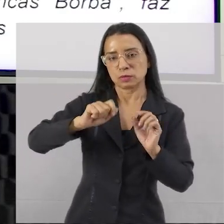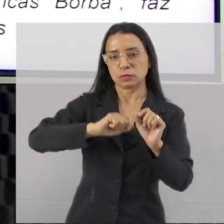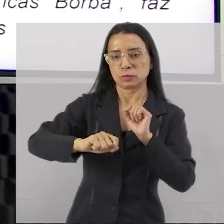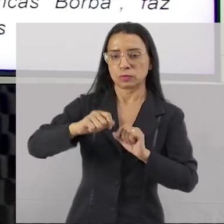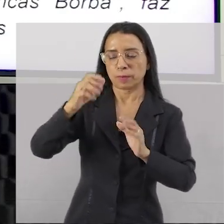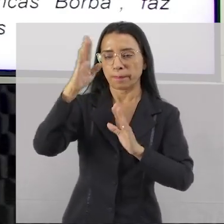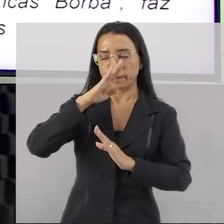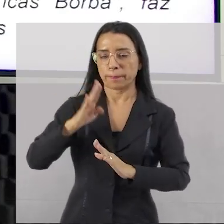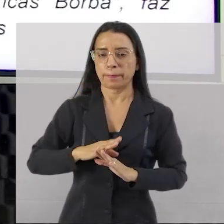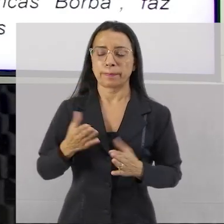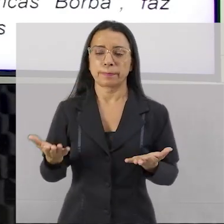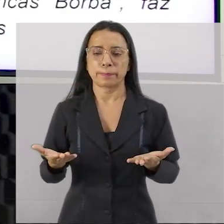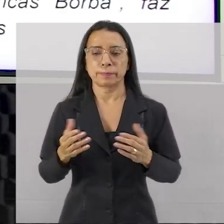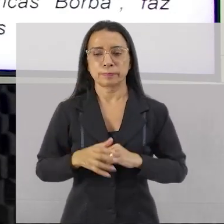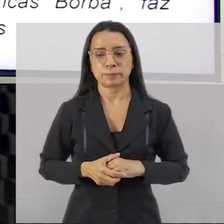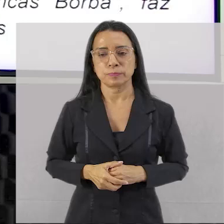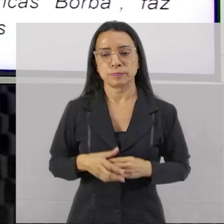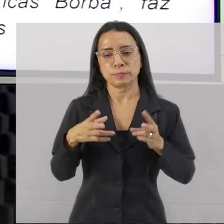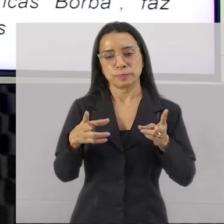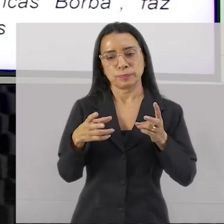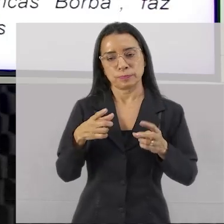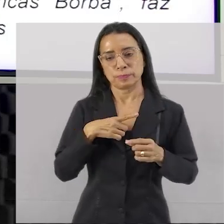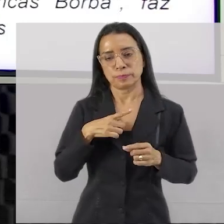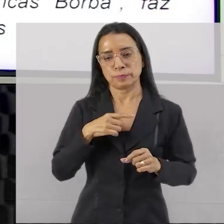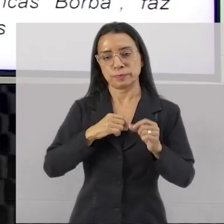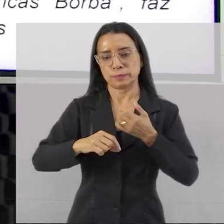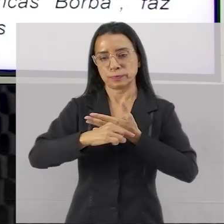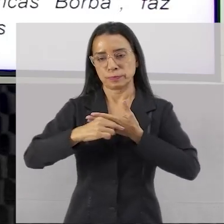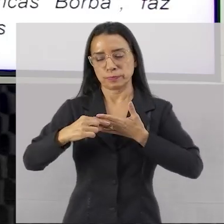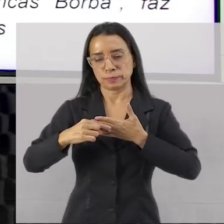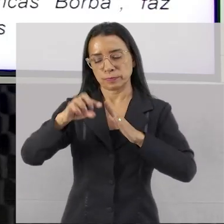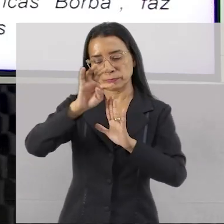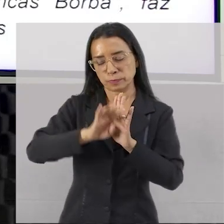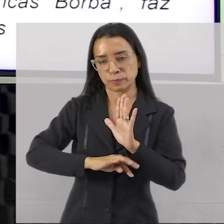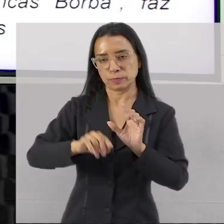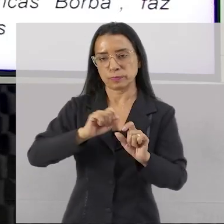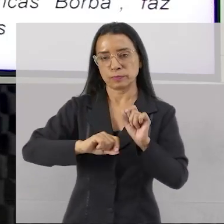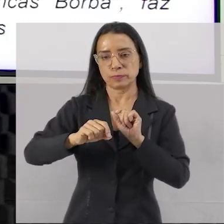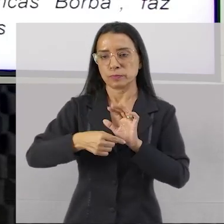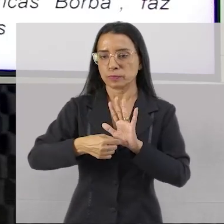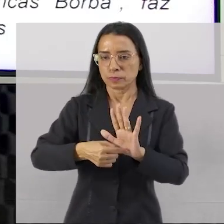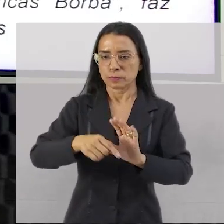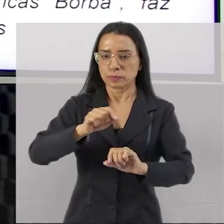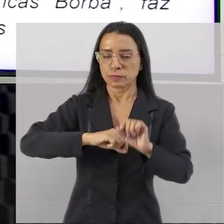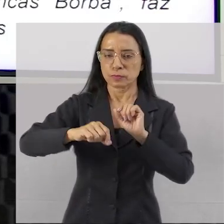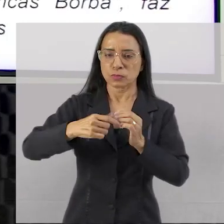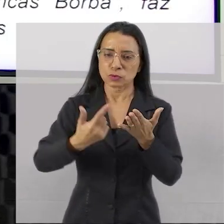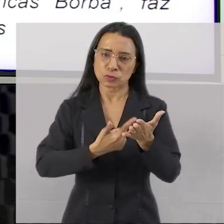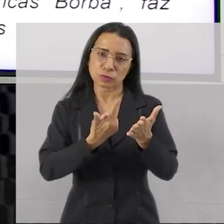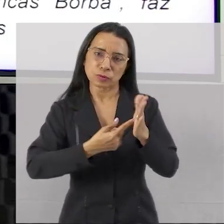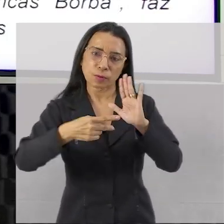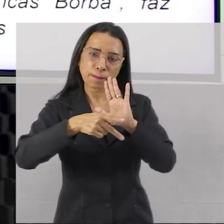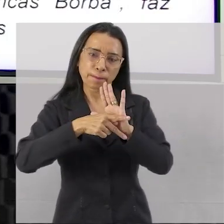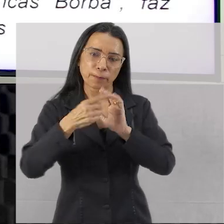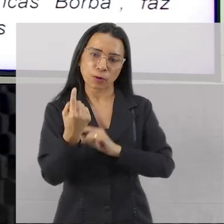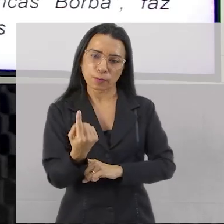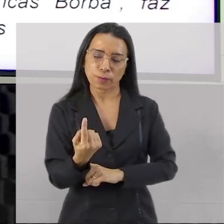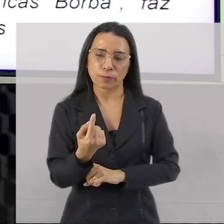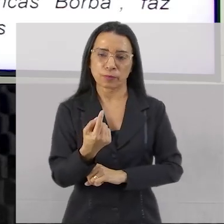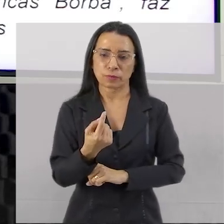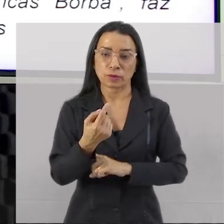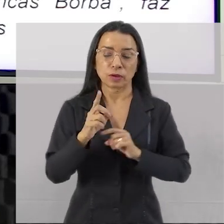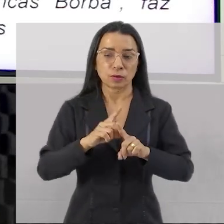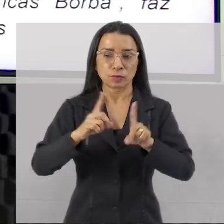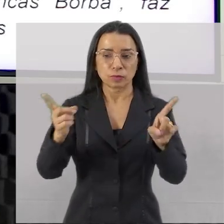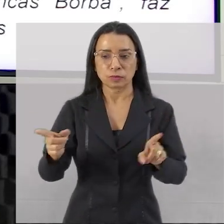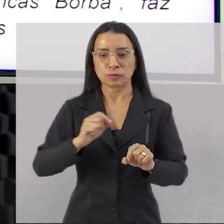olha só. Perceba que bem aqui, o autor do texto não menciona uma obra específica do Machado de Assis. Ao